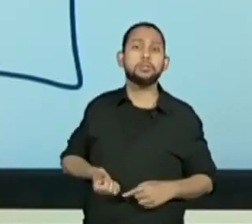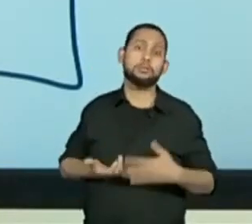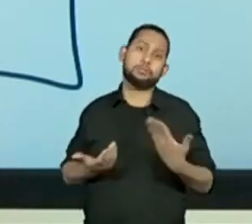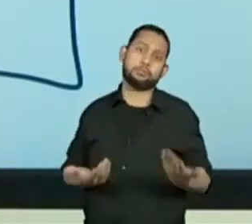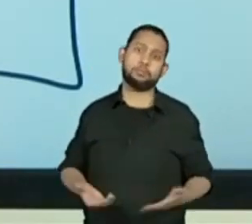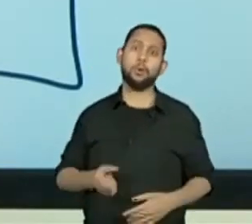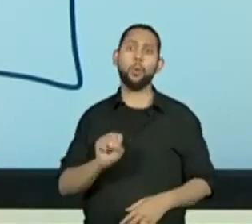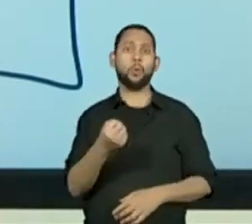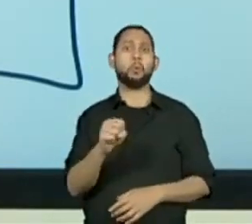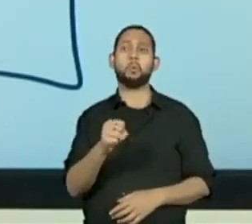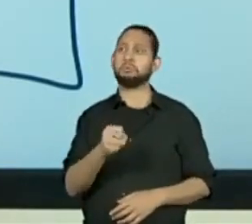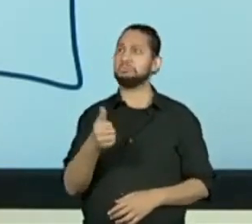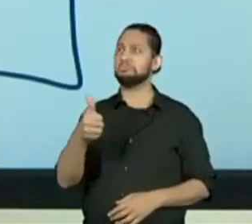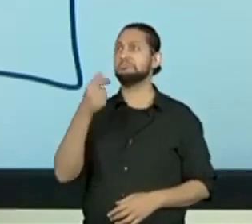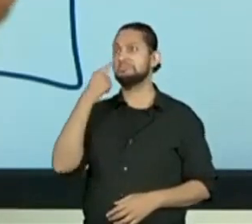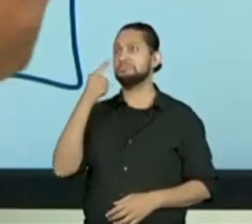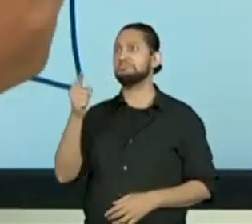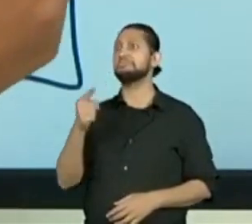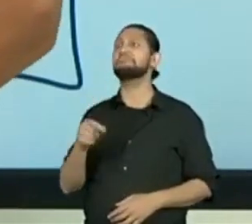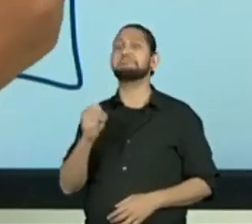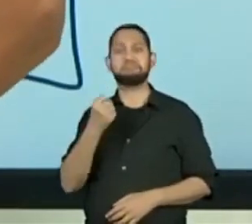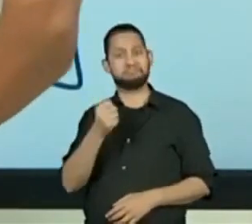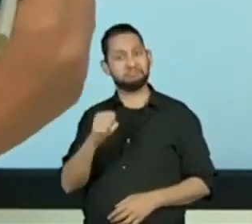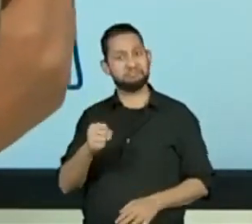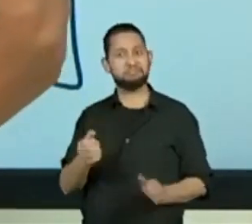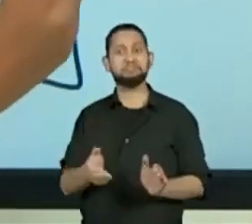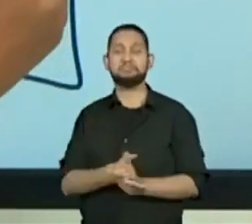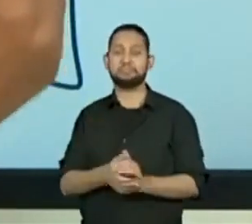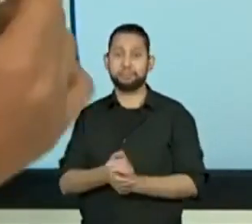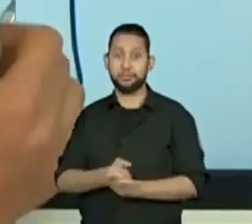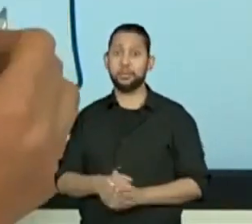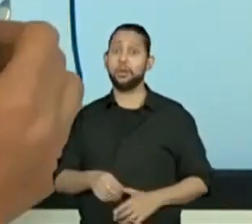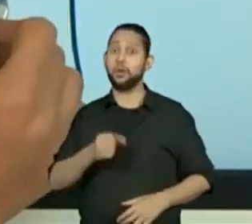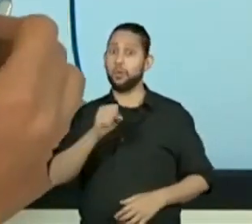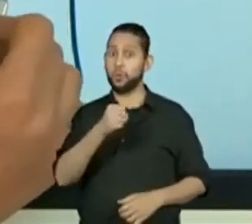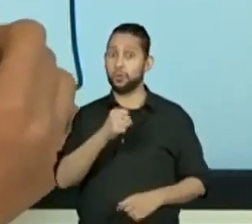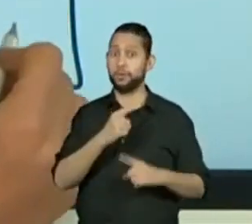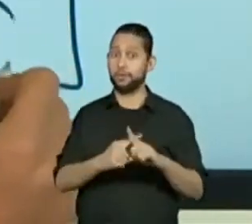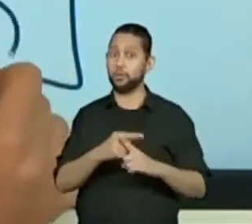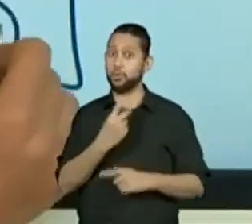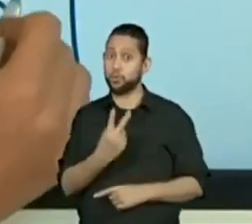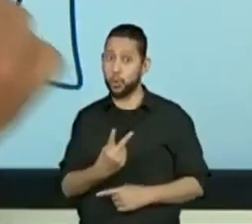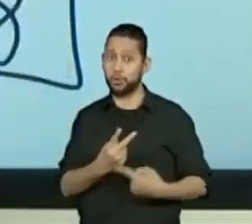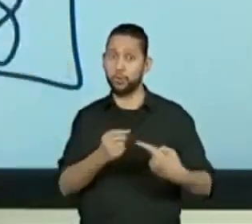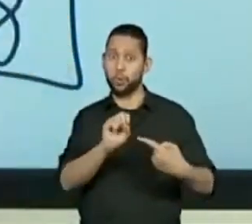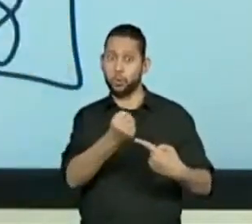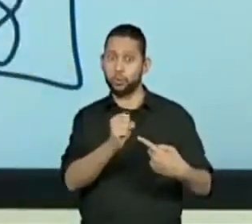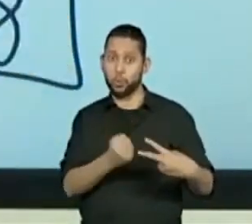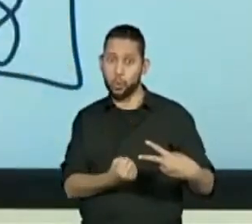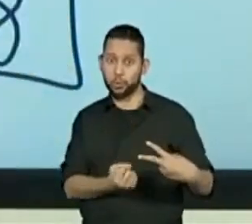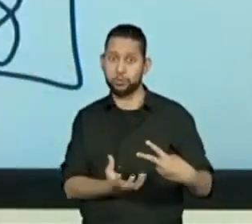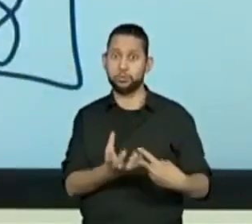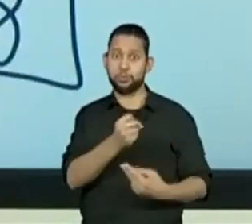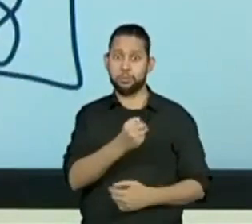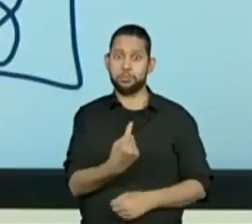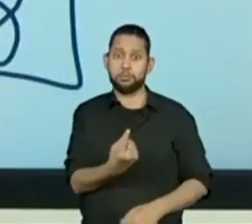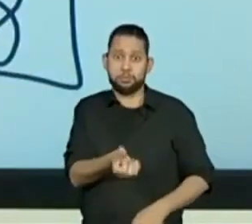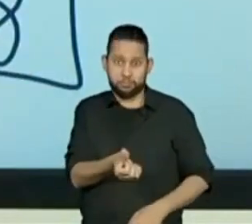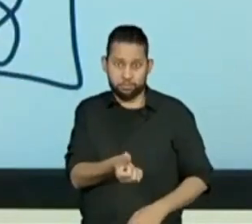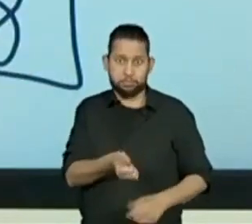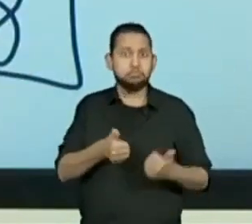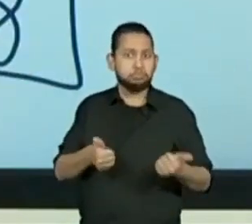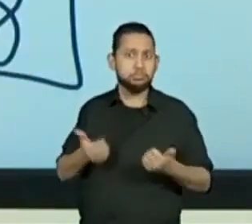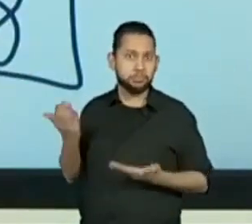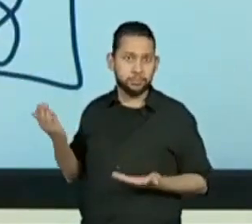8 pessoal muito bem então oito vezes 2 da 16 que a operação contrária